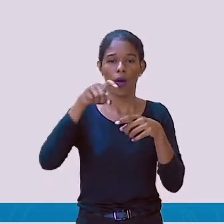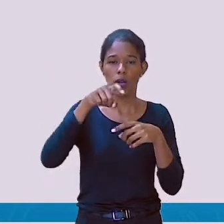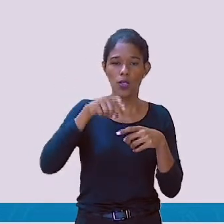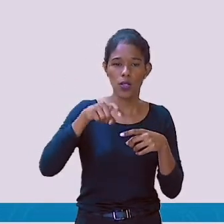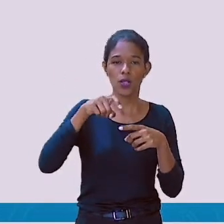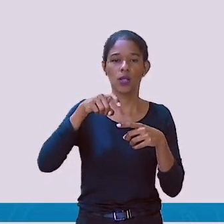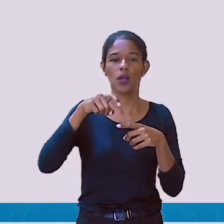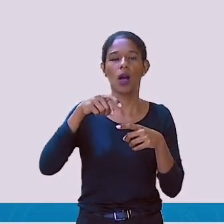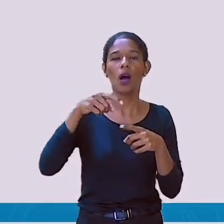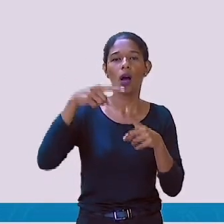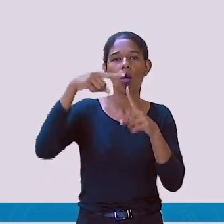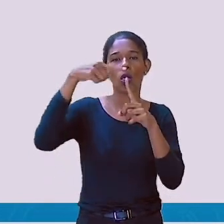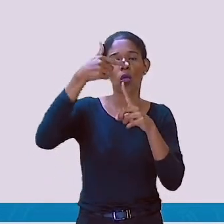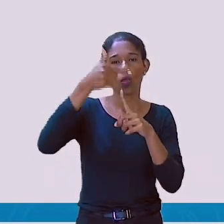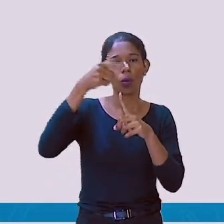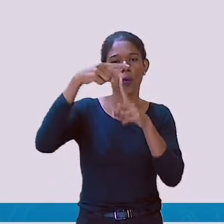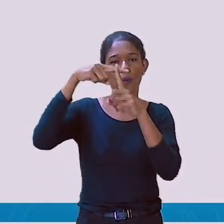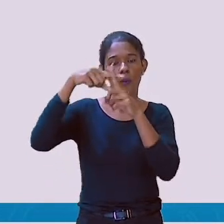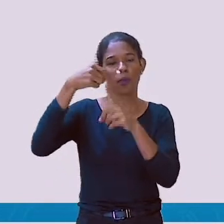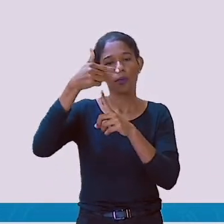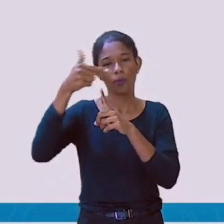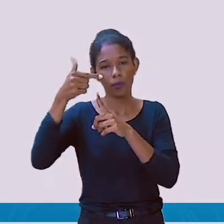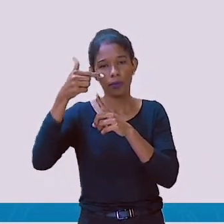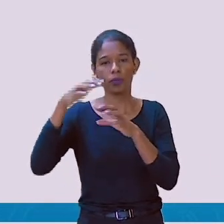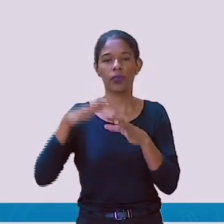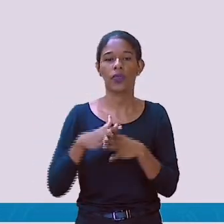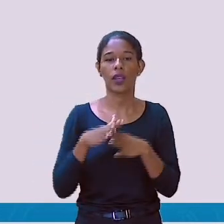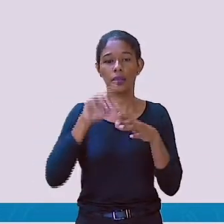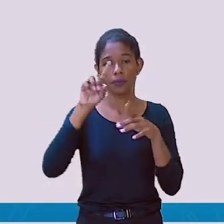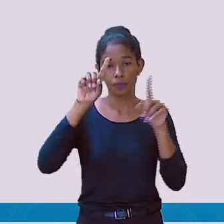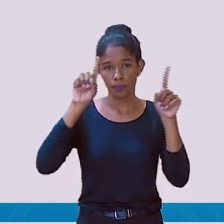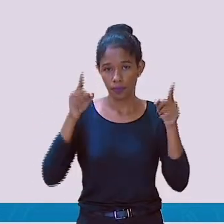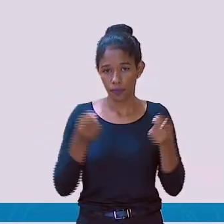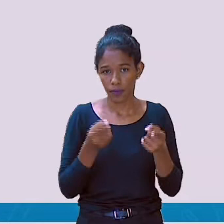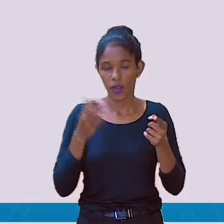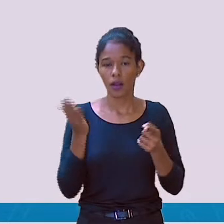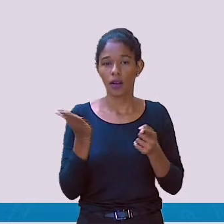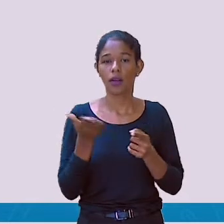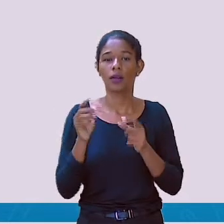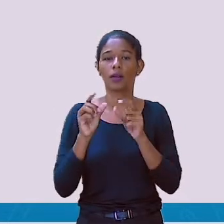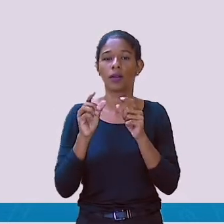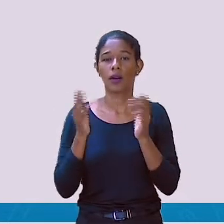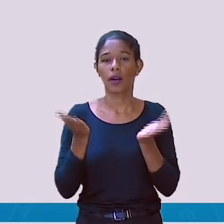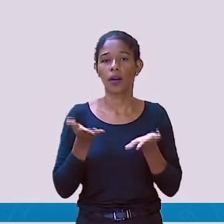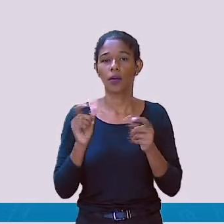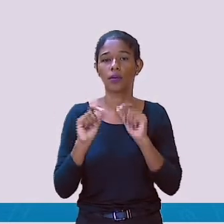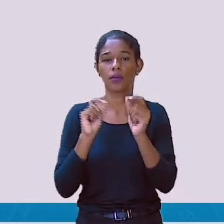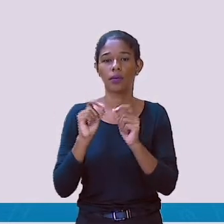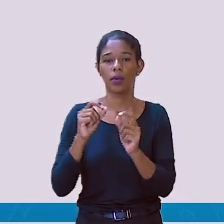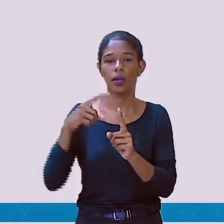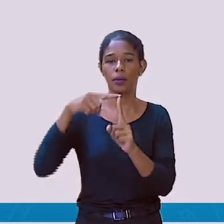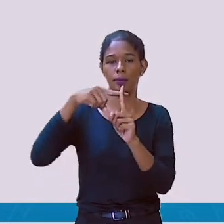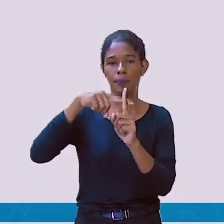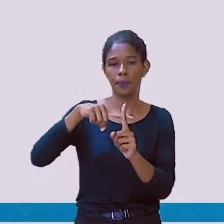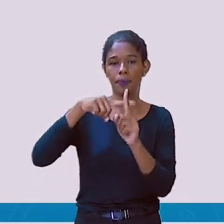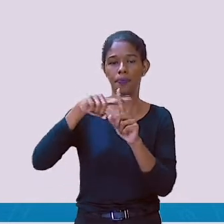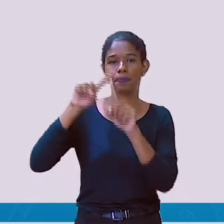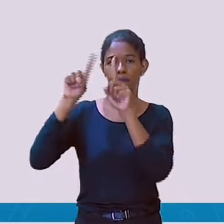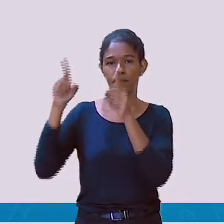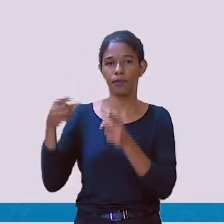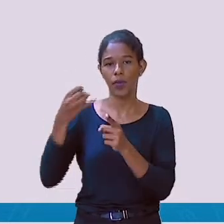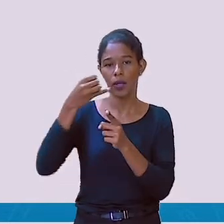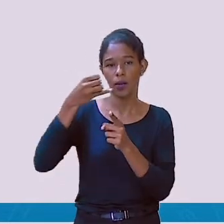Mais, agora esse segundo termo aqui. 2 vezes 4, 8. Como os sinais são diferentes, vai